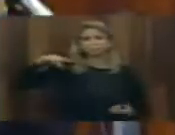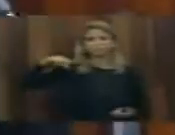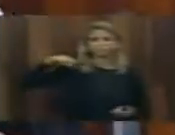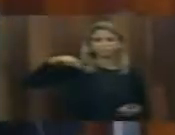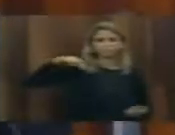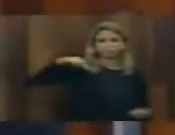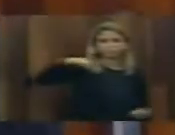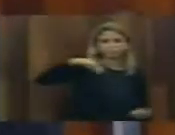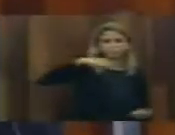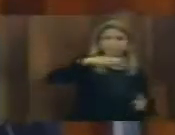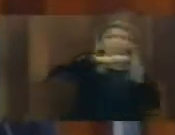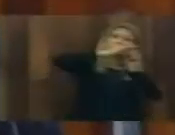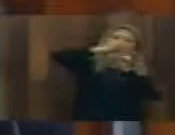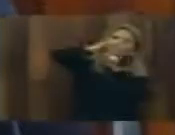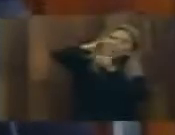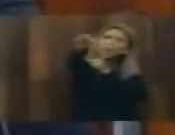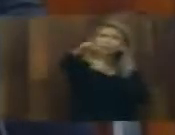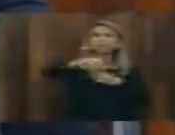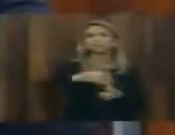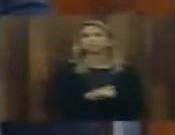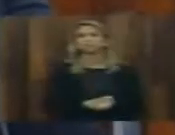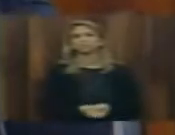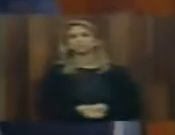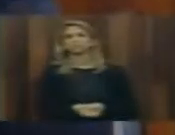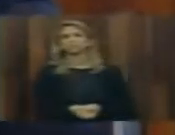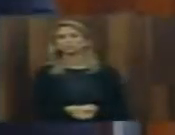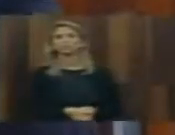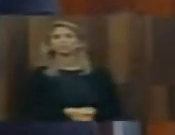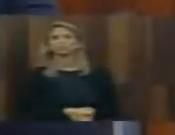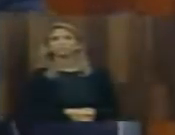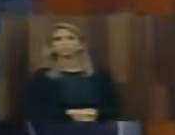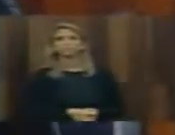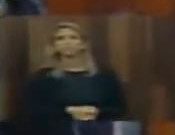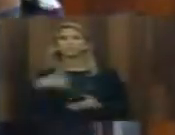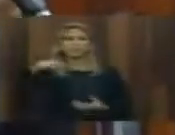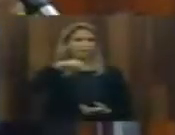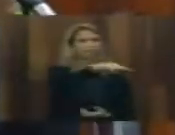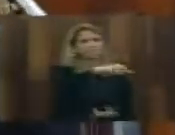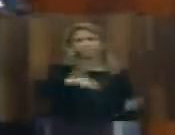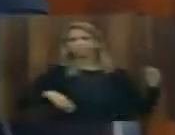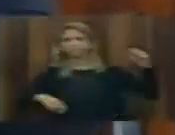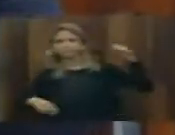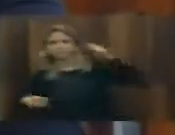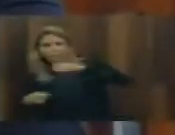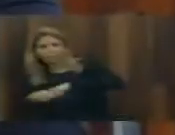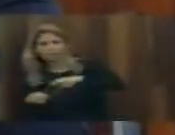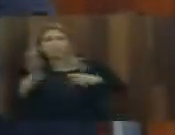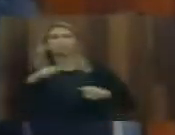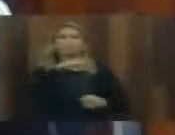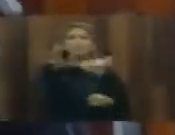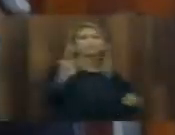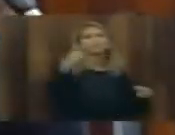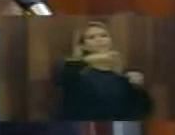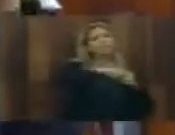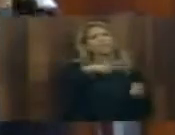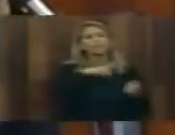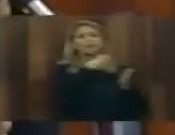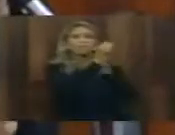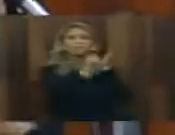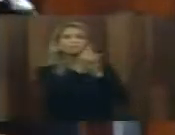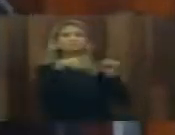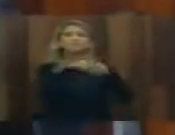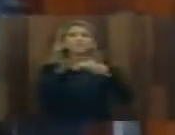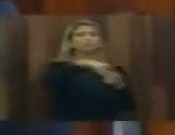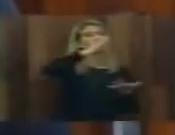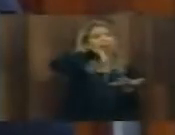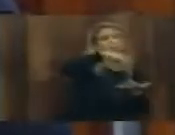né? Lá é longe demais, parece bairros, e você anda para um lado e anda para o outro, e pega um ofício, e pega um documento, e